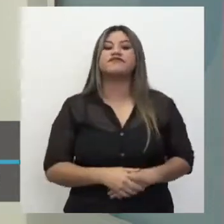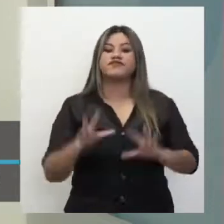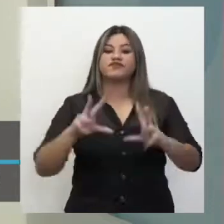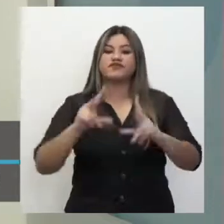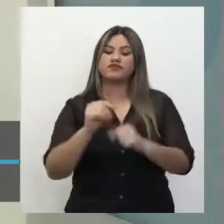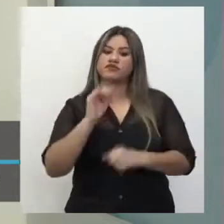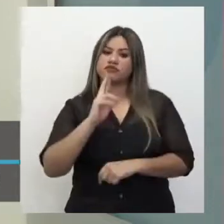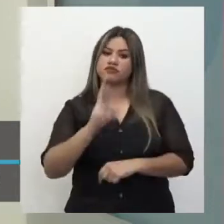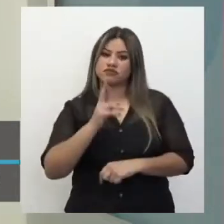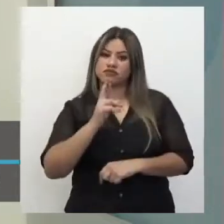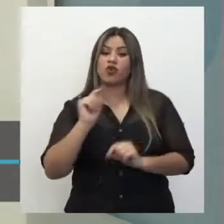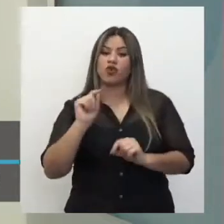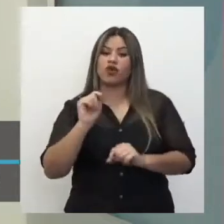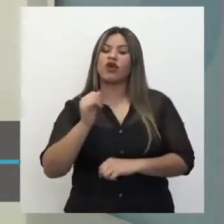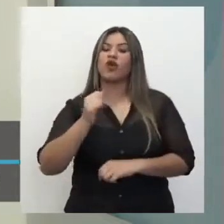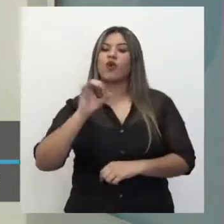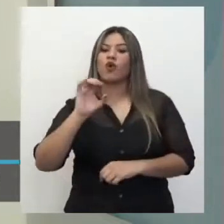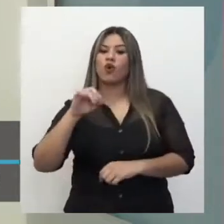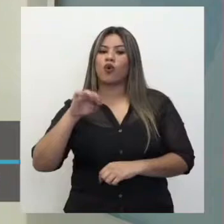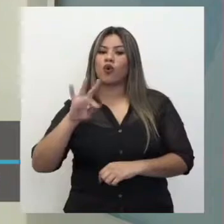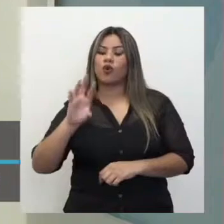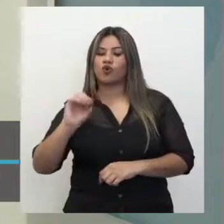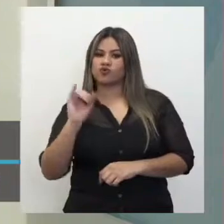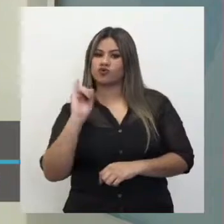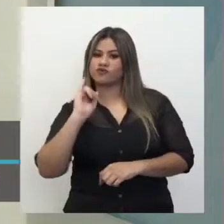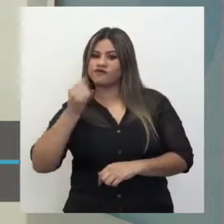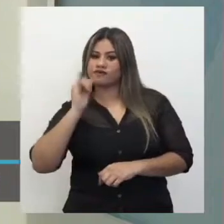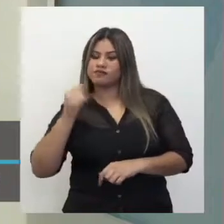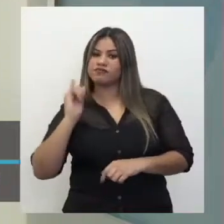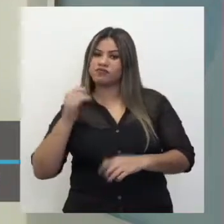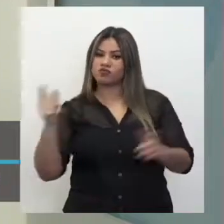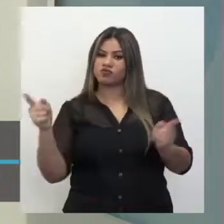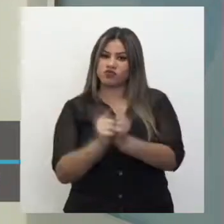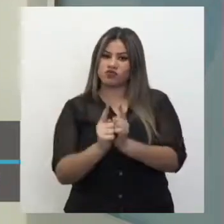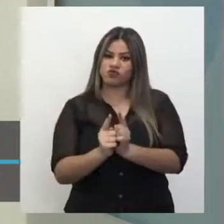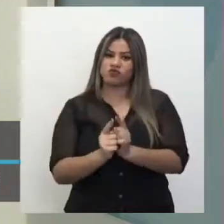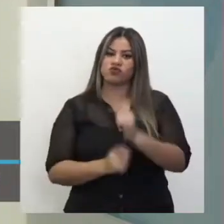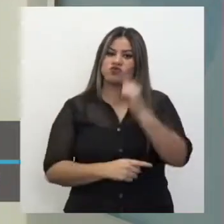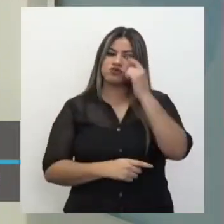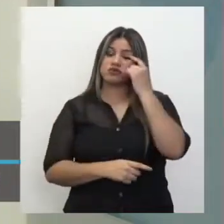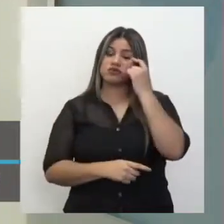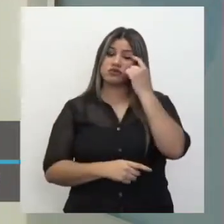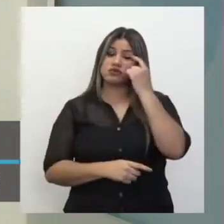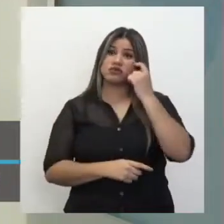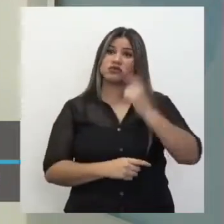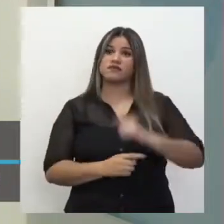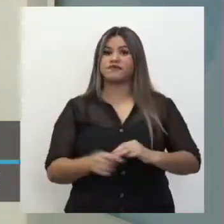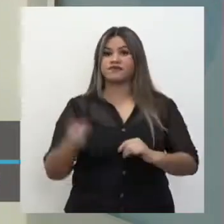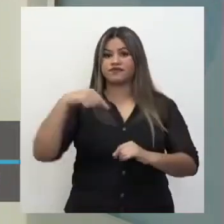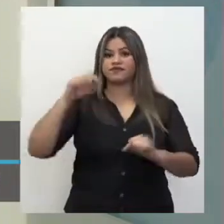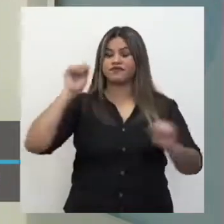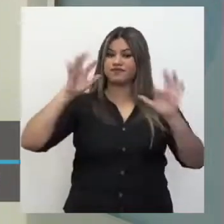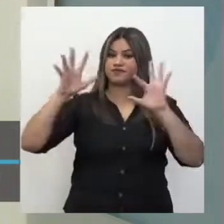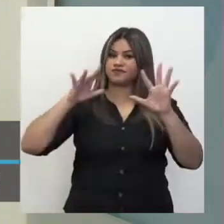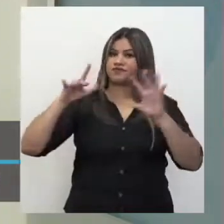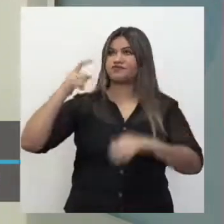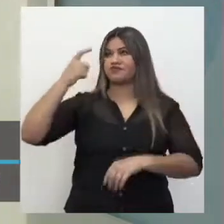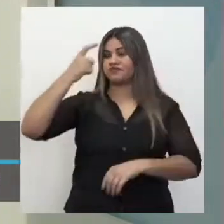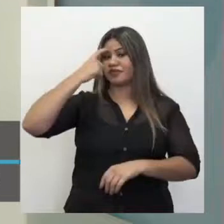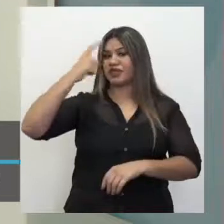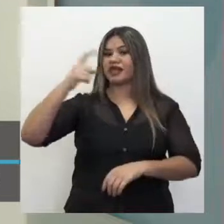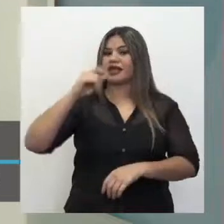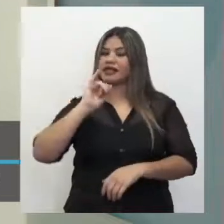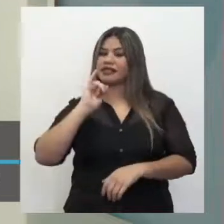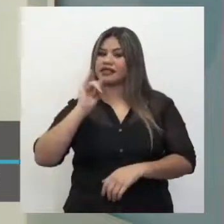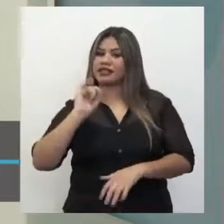né? Uma narrativa literária curta, é isso mesmo. Gente, pensando assim, não é porque a gente fala que é uma narrativa